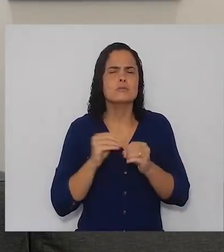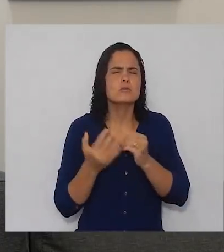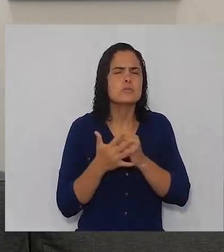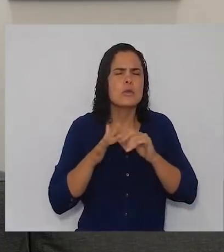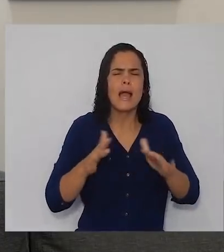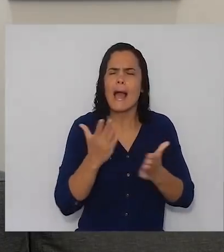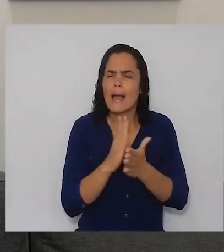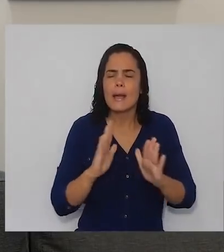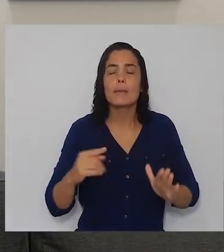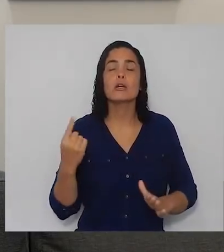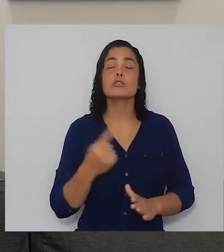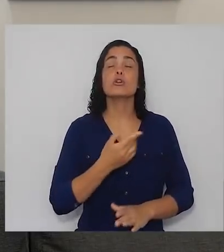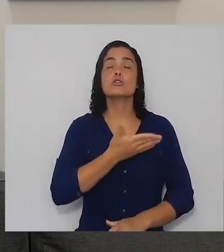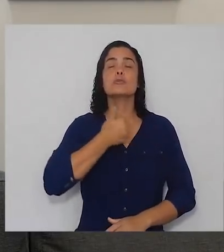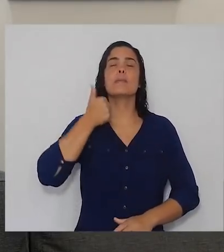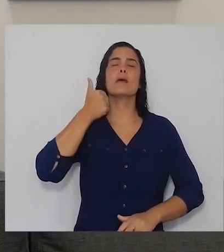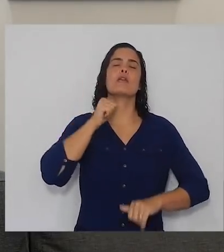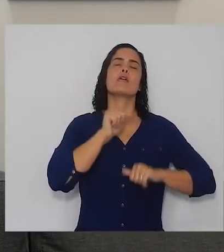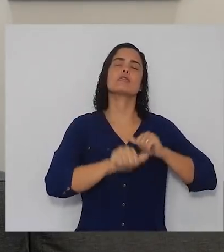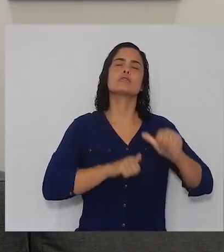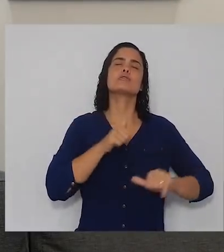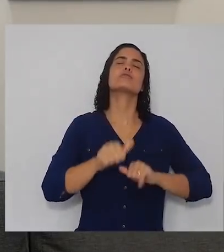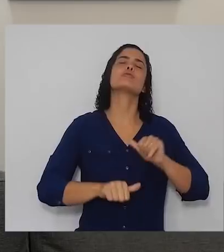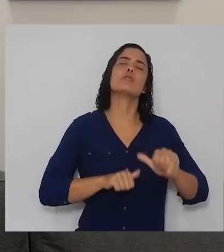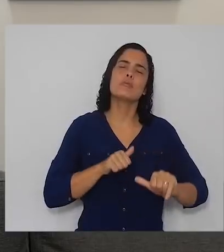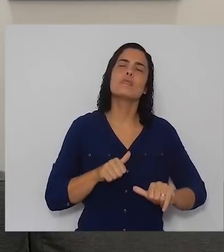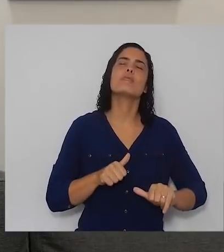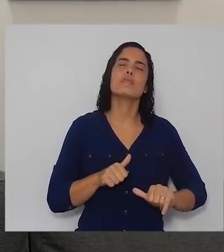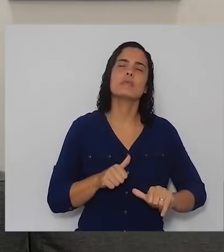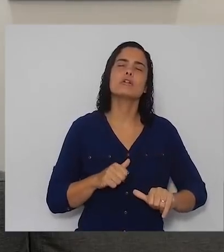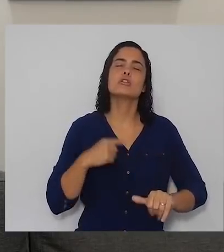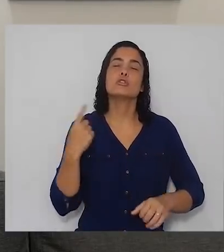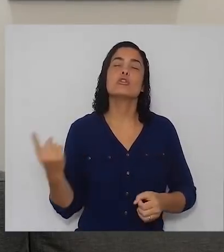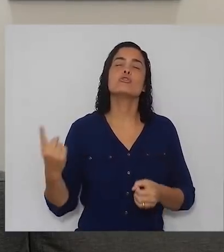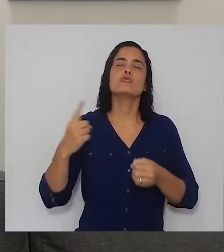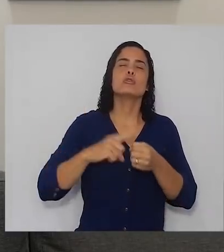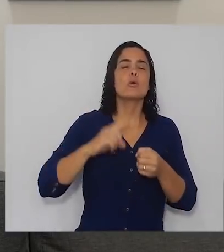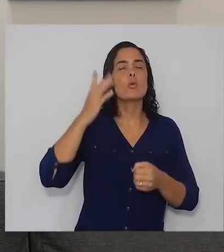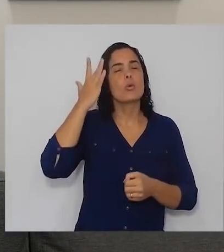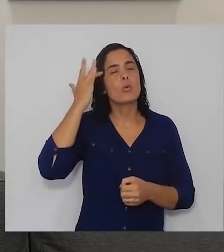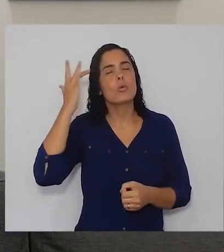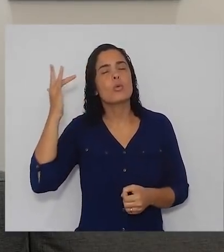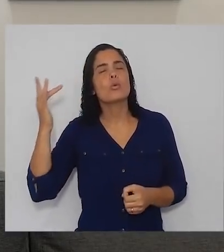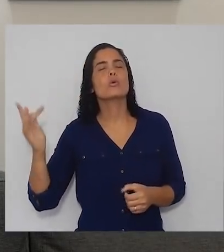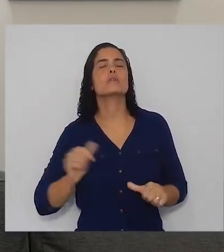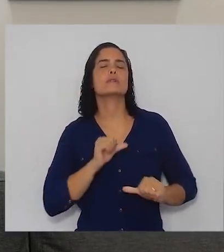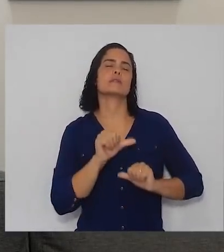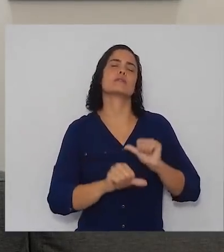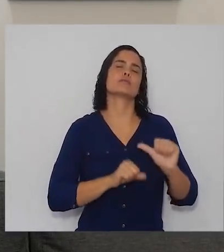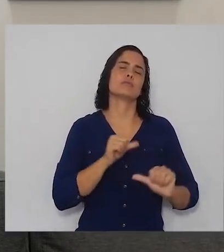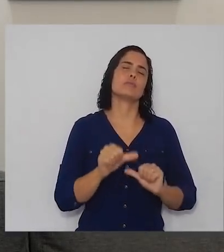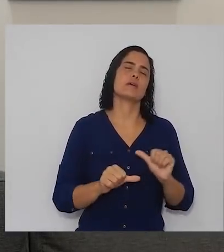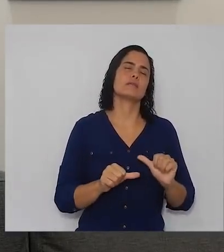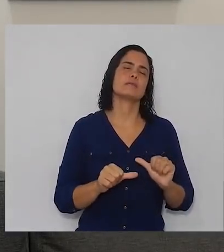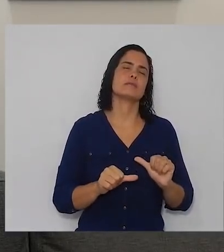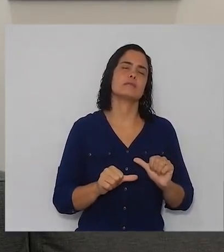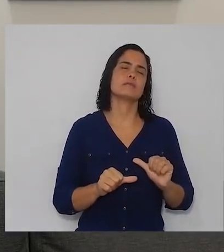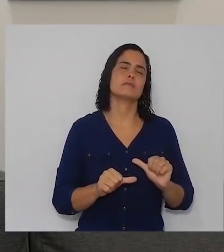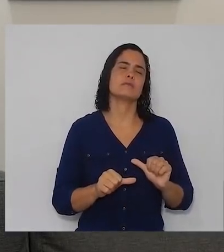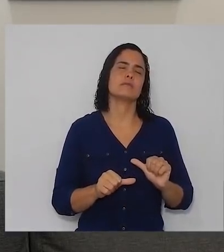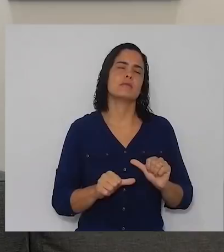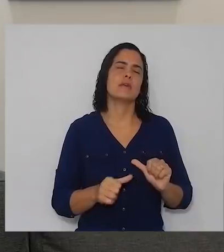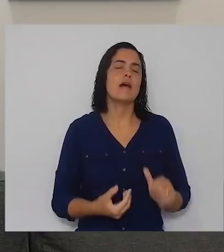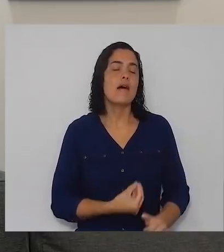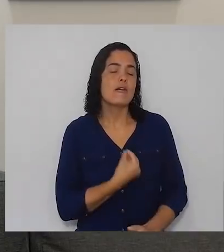passar, e vai passar, cremos assim no Teu amor, que nós saímos disso melhores, que nós voltemos para a